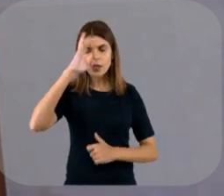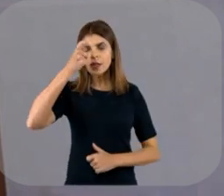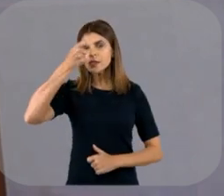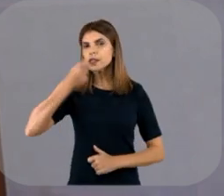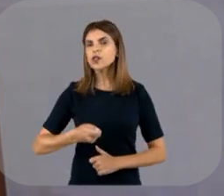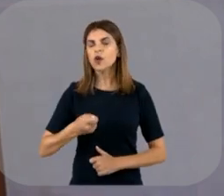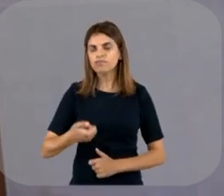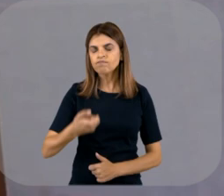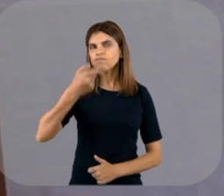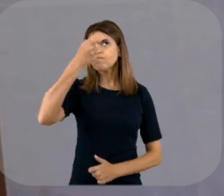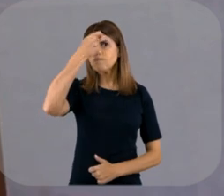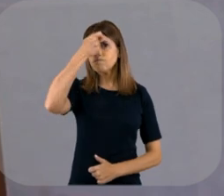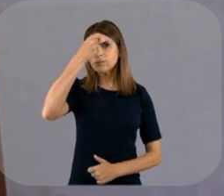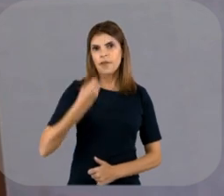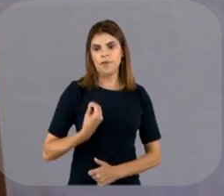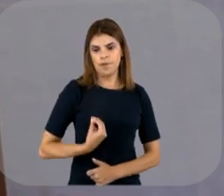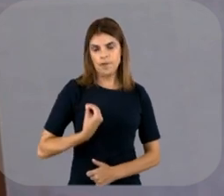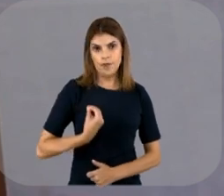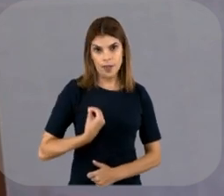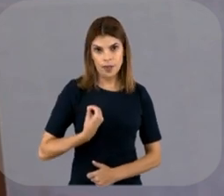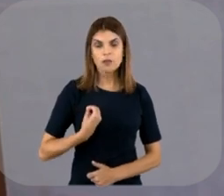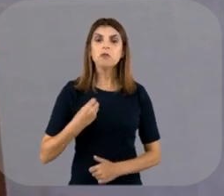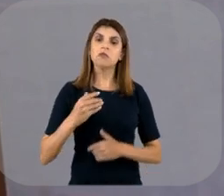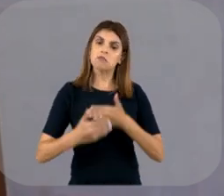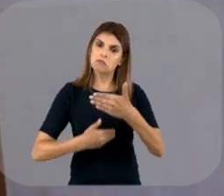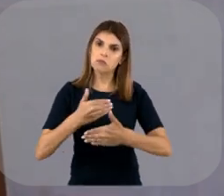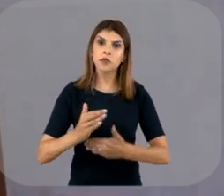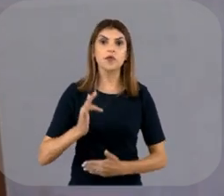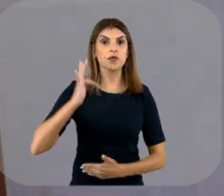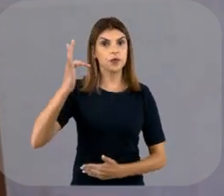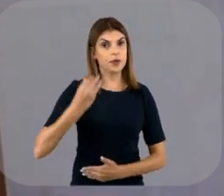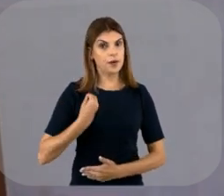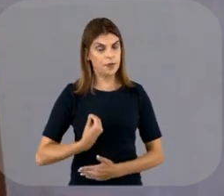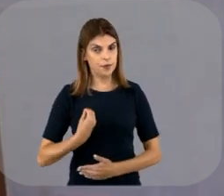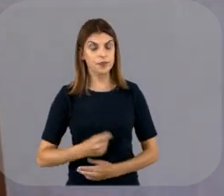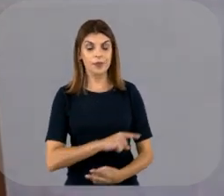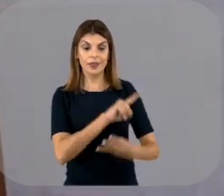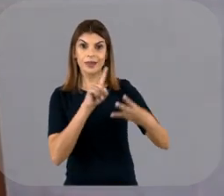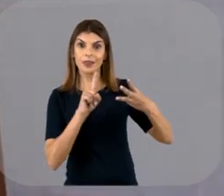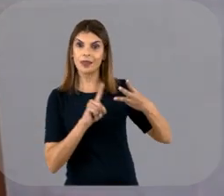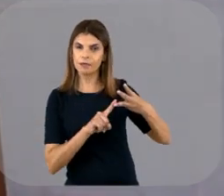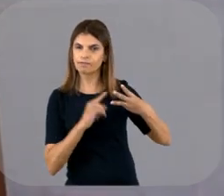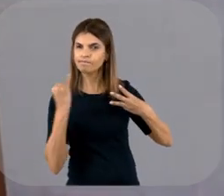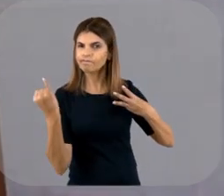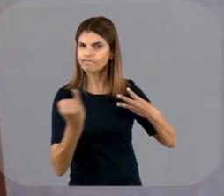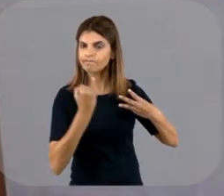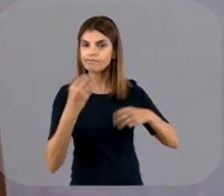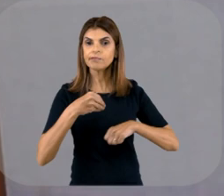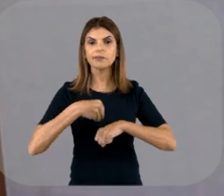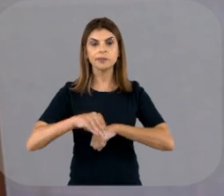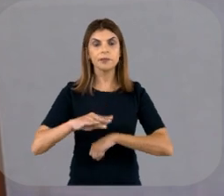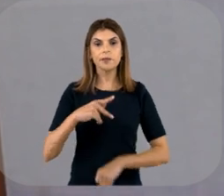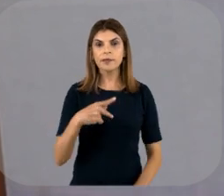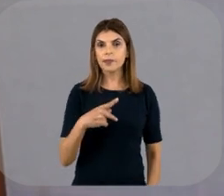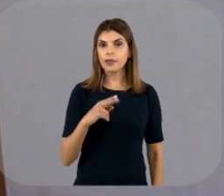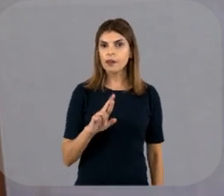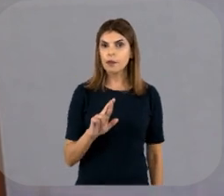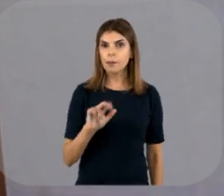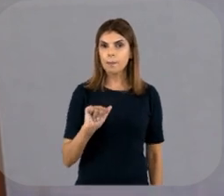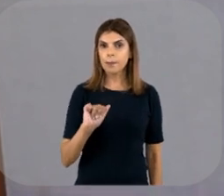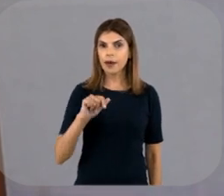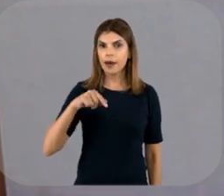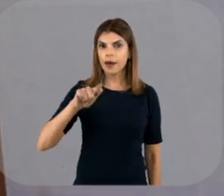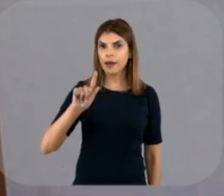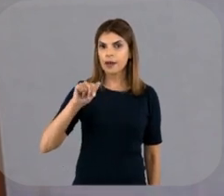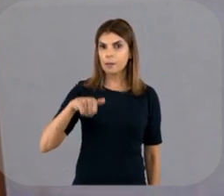tomarem decisões informadas sobre as suas vidas e seus projetos de vida. O terceiro princípio é o princípio